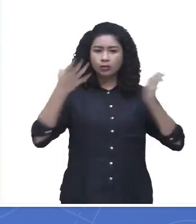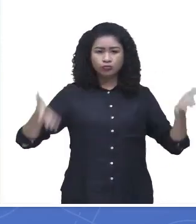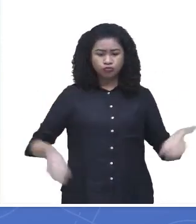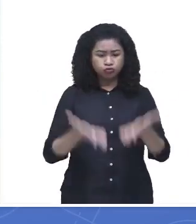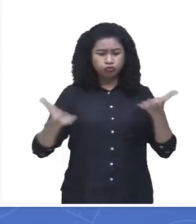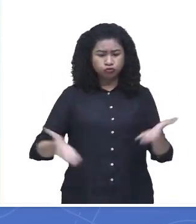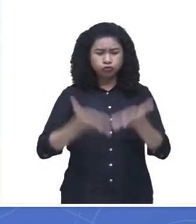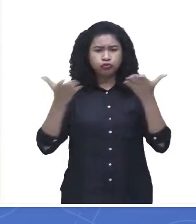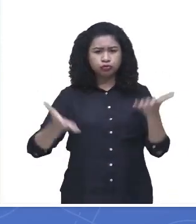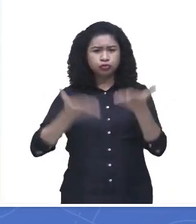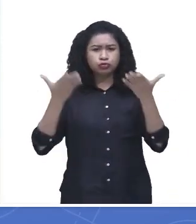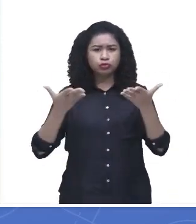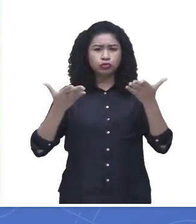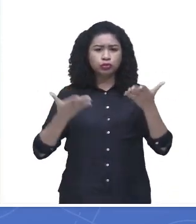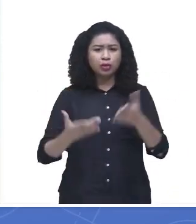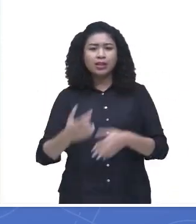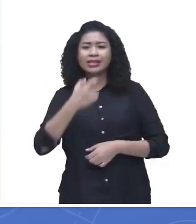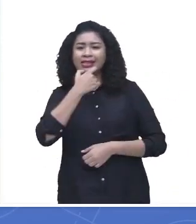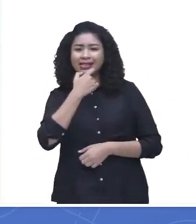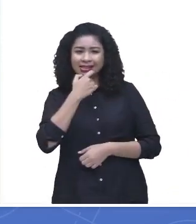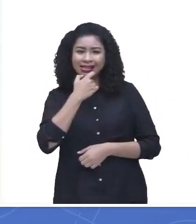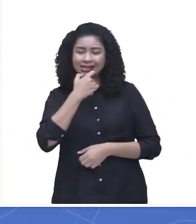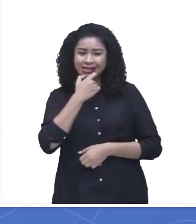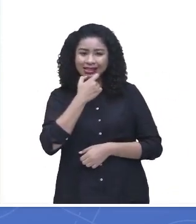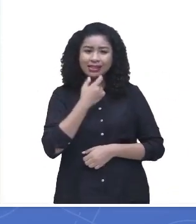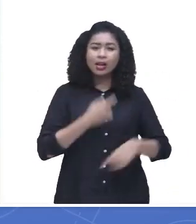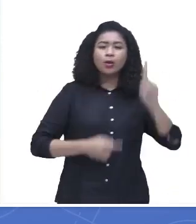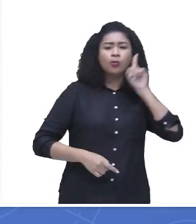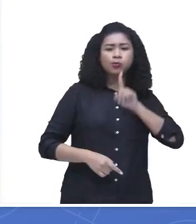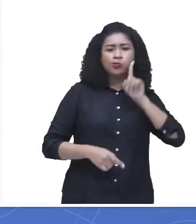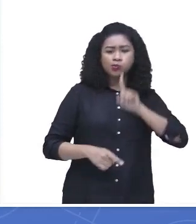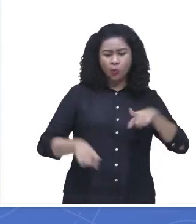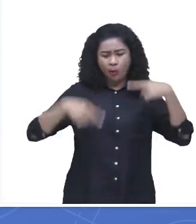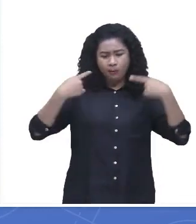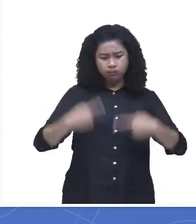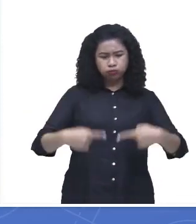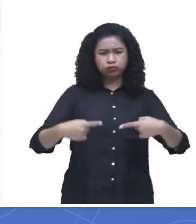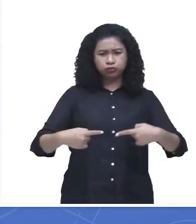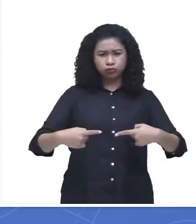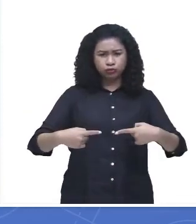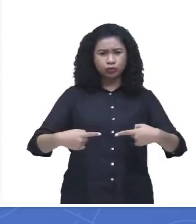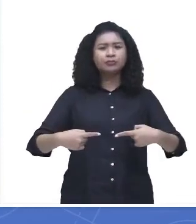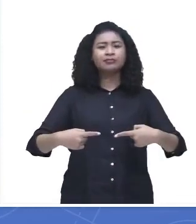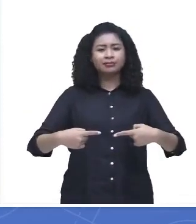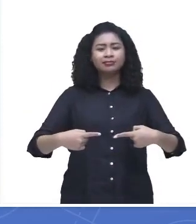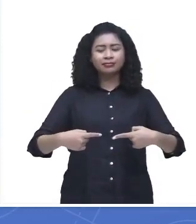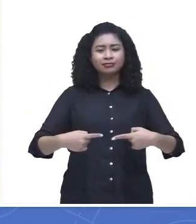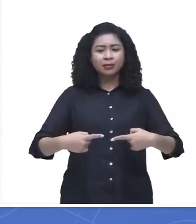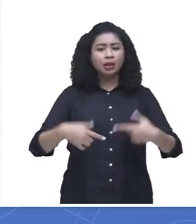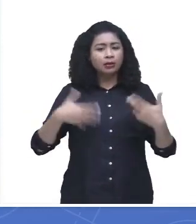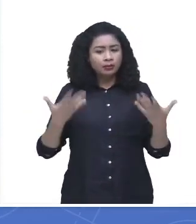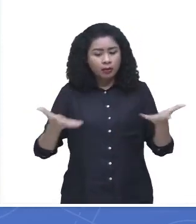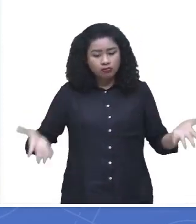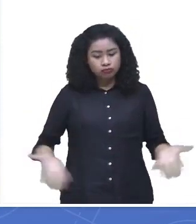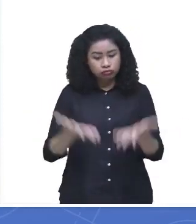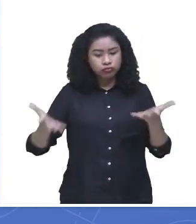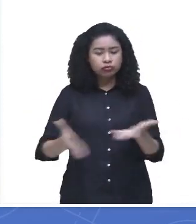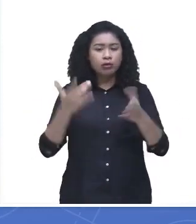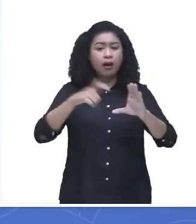entre colonos americanos e a coroa inglesa, provocando a luta pela independência. Dentre